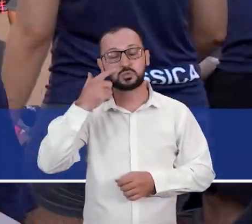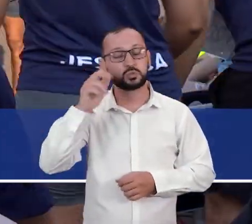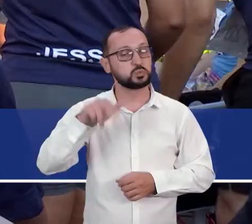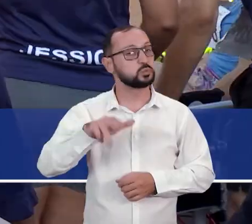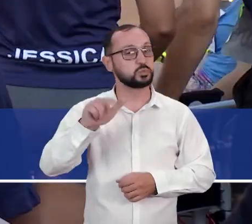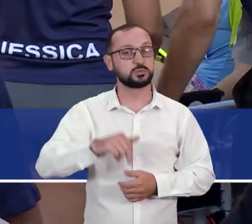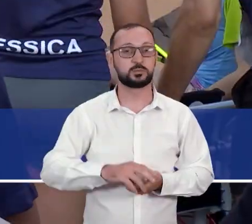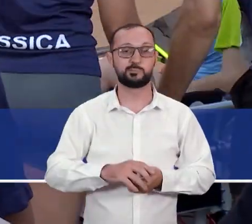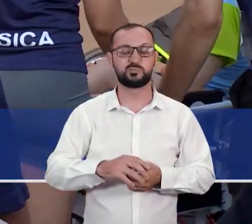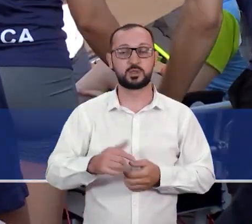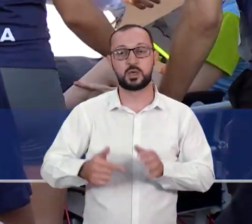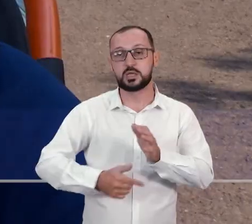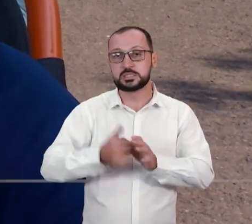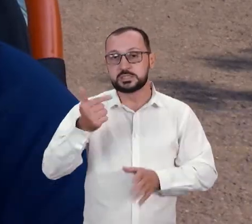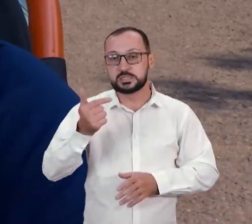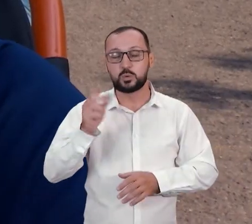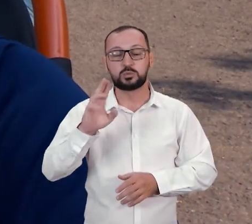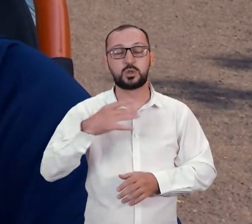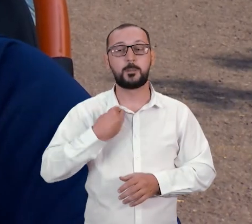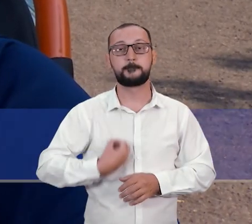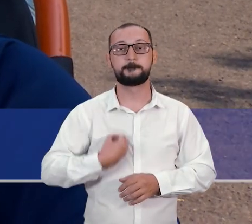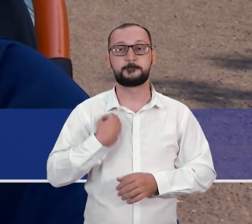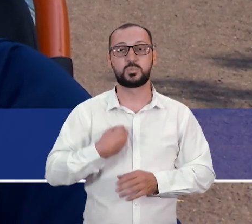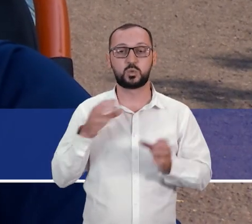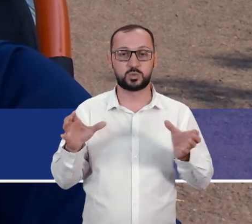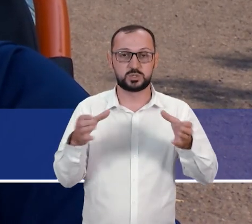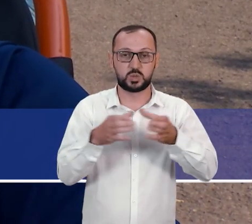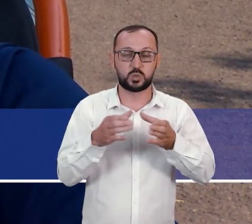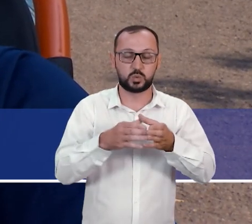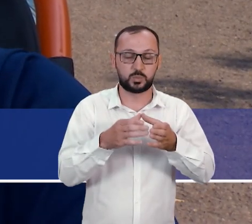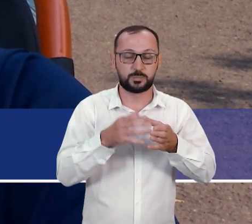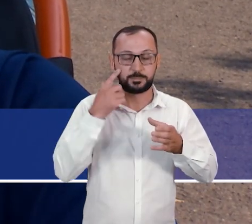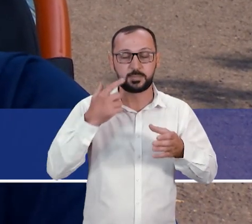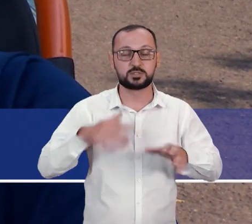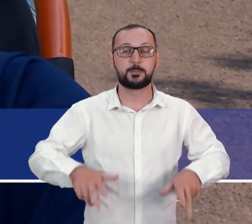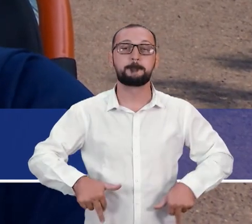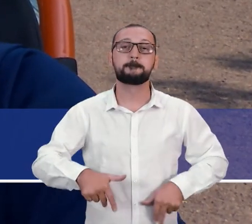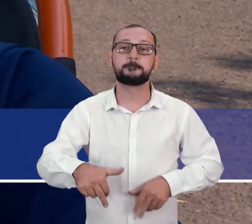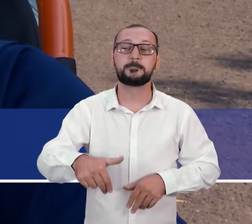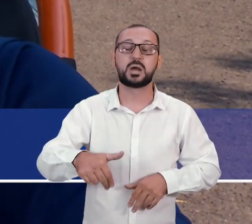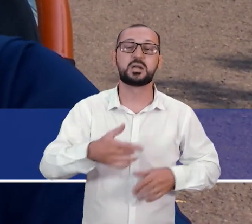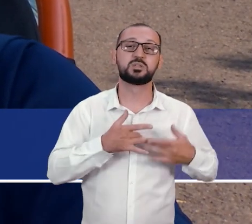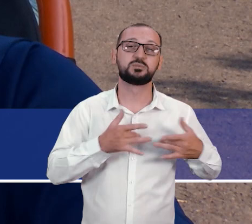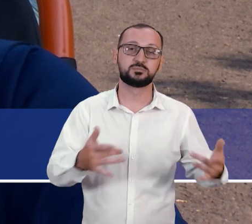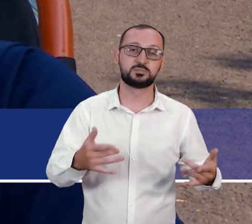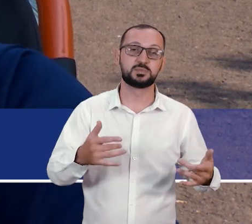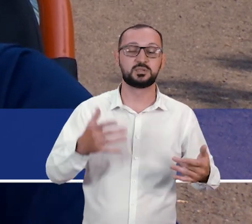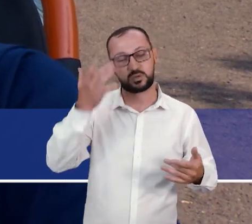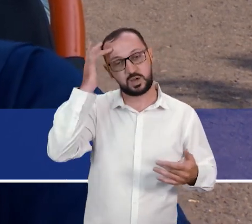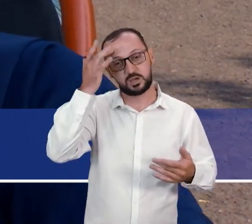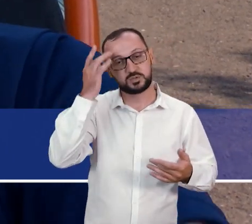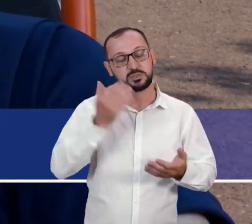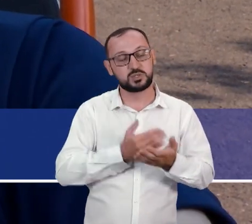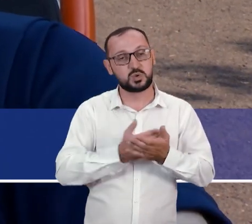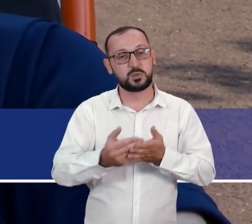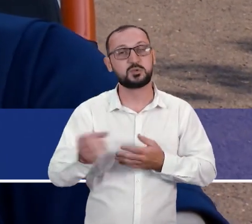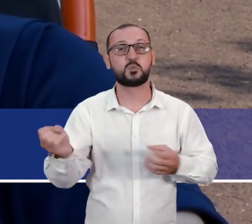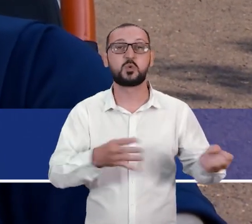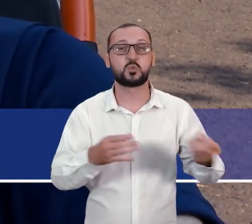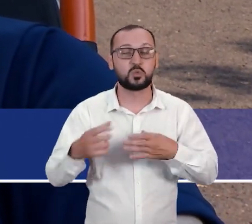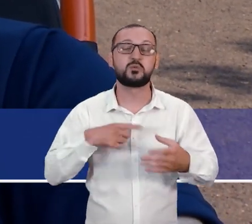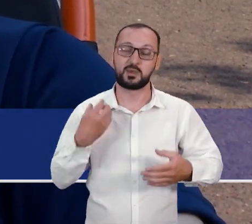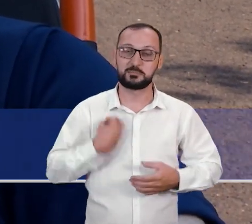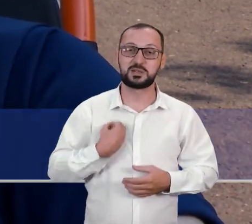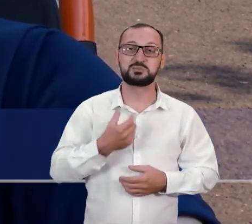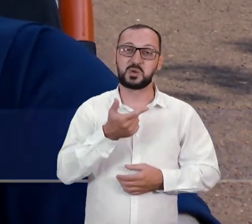nunca aconteceu no Pernas Solidárias. É a segunda corrida que eu participo com o grupo Pernas Solitárias. E que seja o início